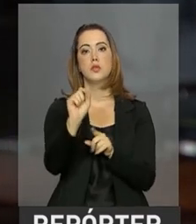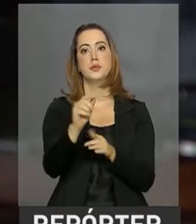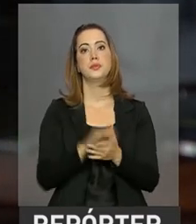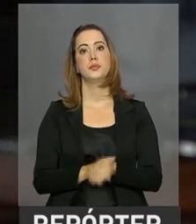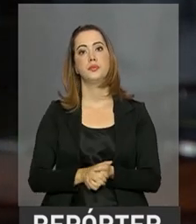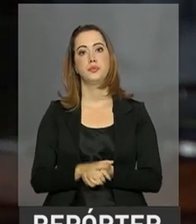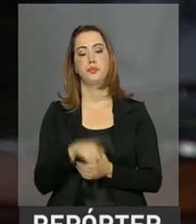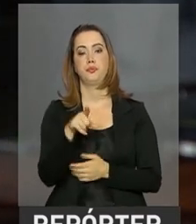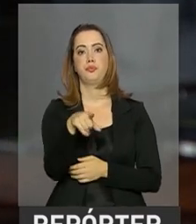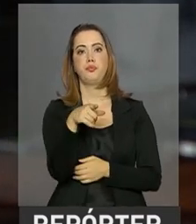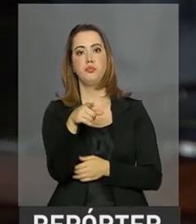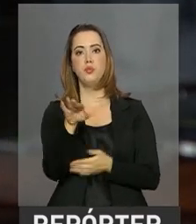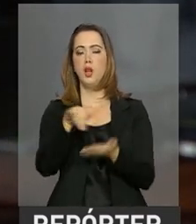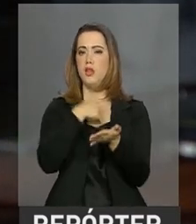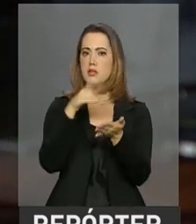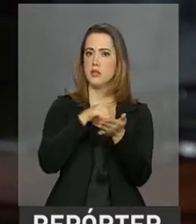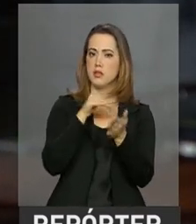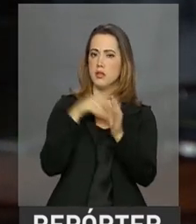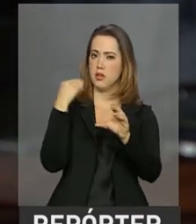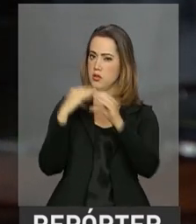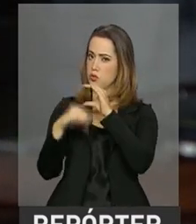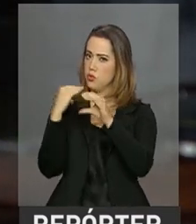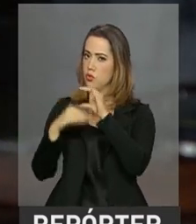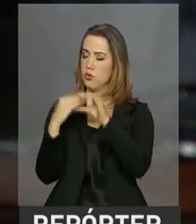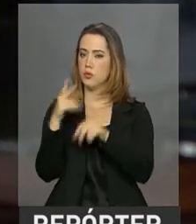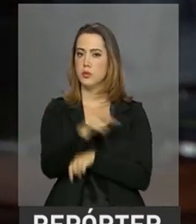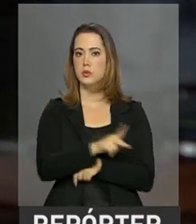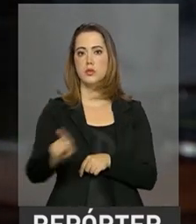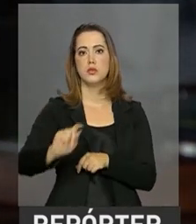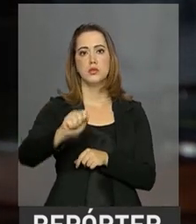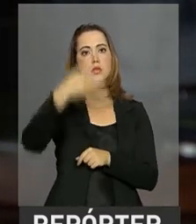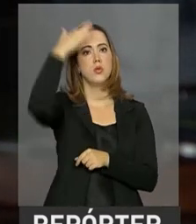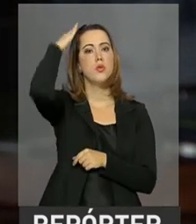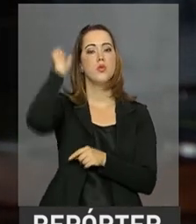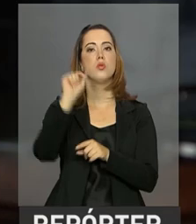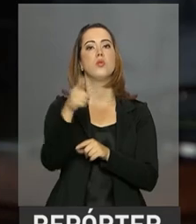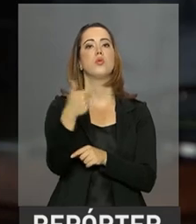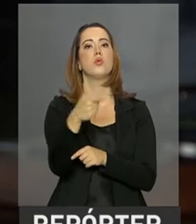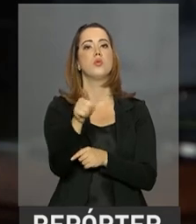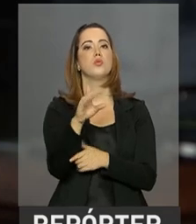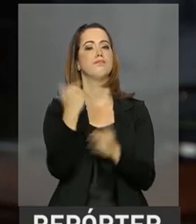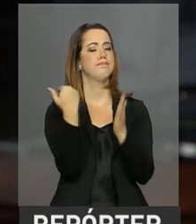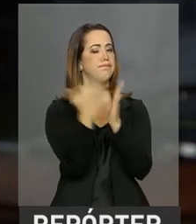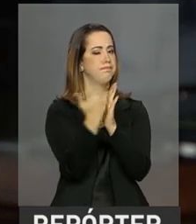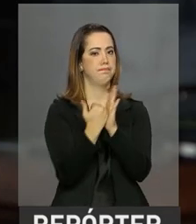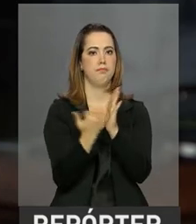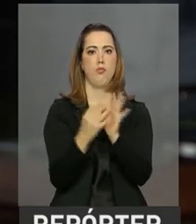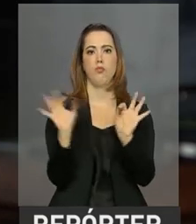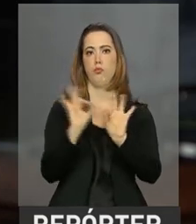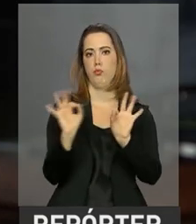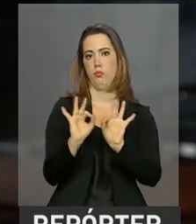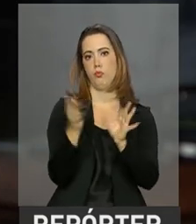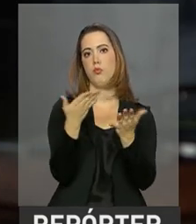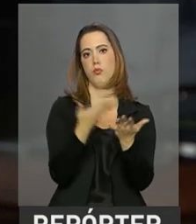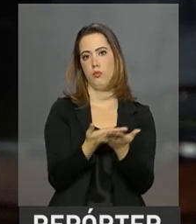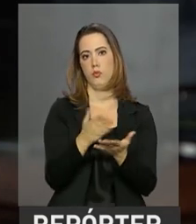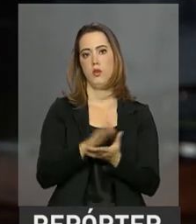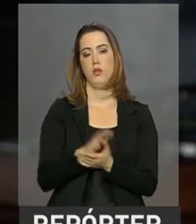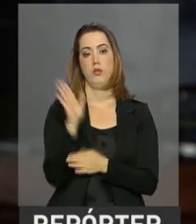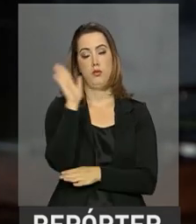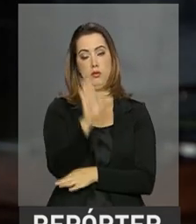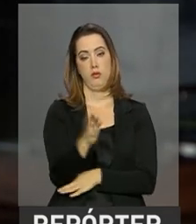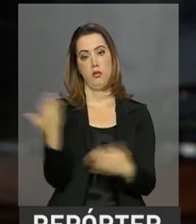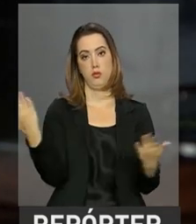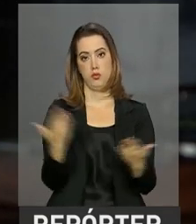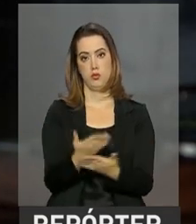segundo do Secretaria de comunicação social da presidência da república não existem compromissos oficiais na agenda do presidente Michel Temer na